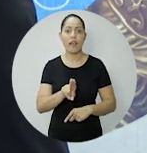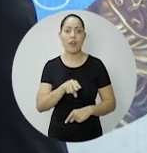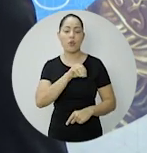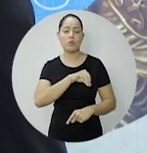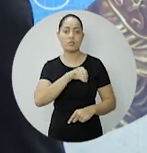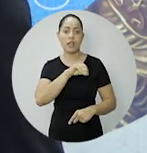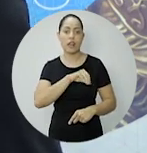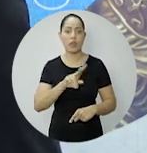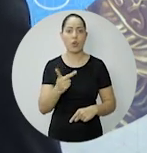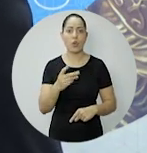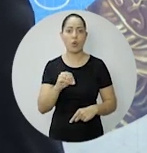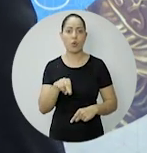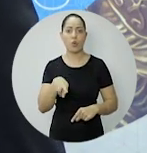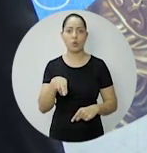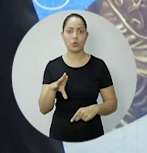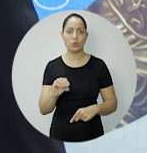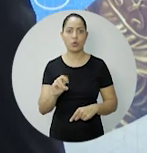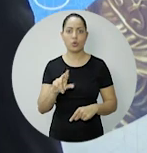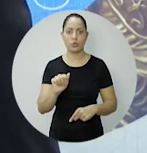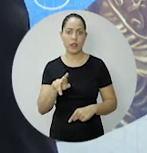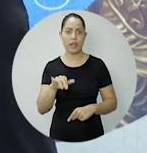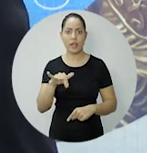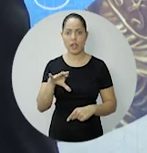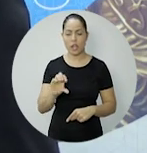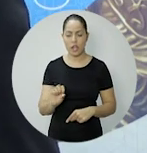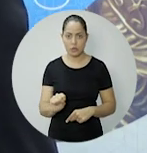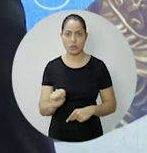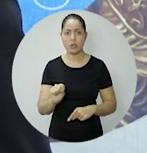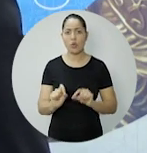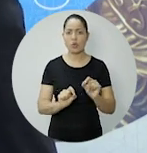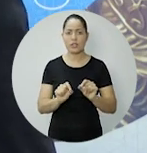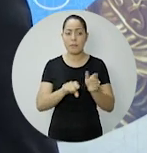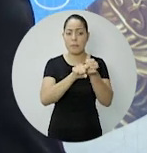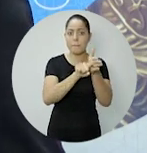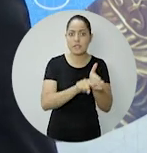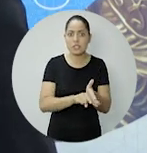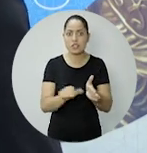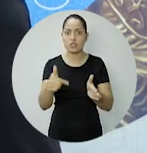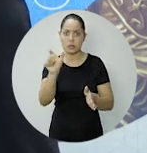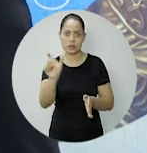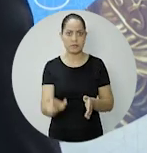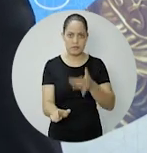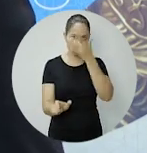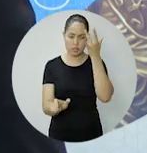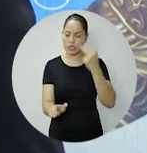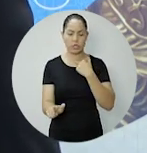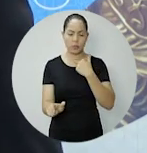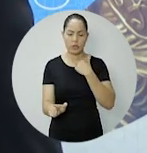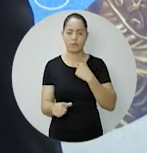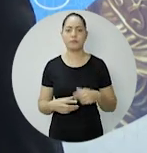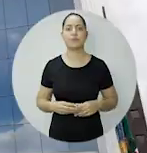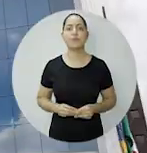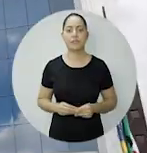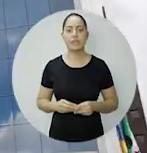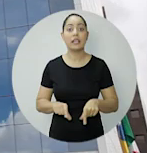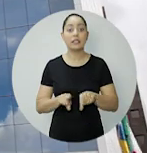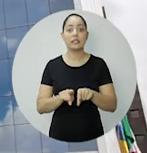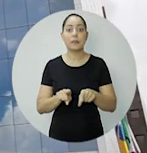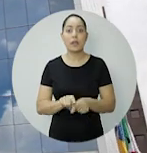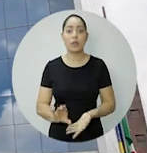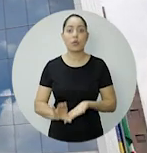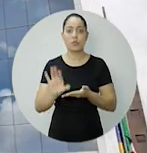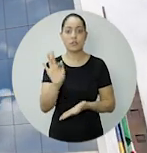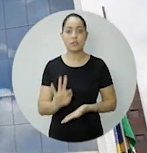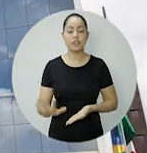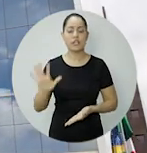de investigação de terceiros, no caso dos constituintes ou de terceiros. Não pode ser utilizado desta forma. O Conselho